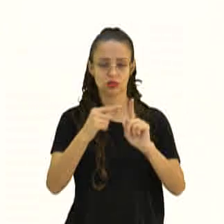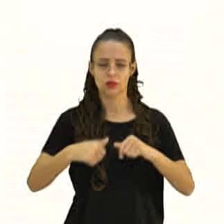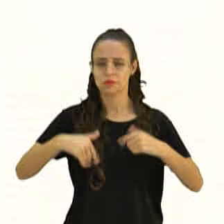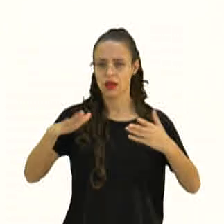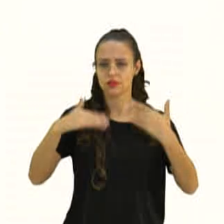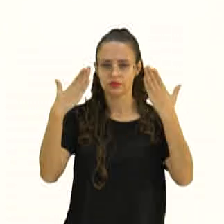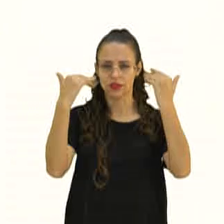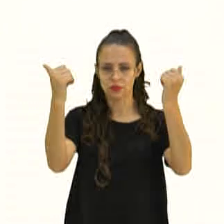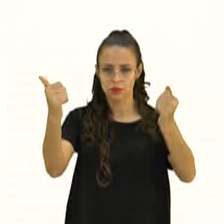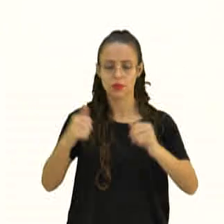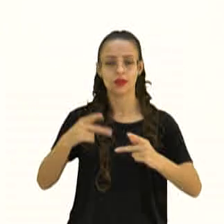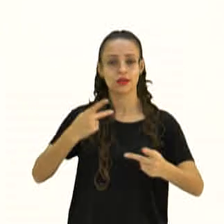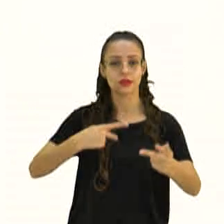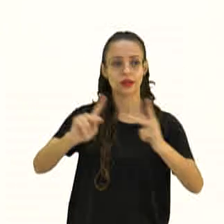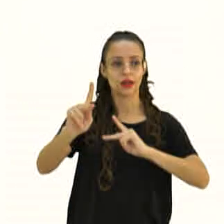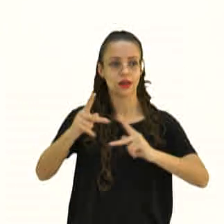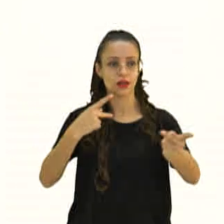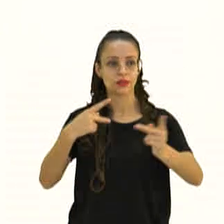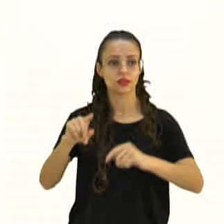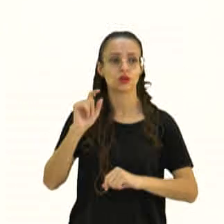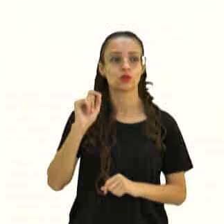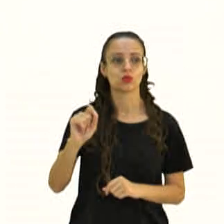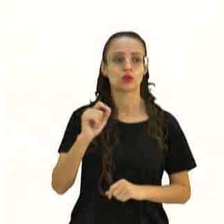populares de Karatê são o